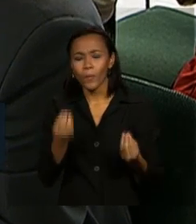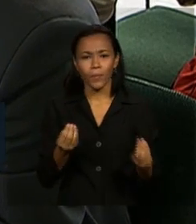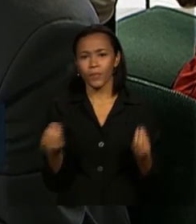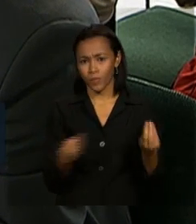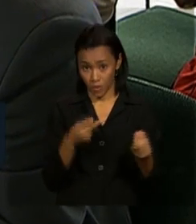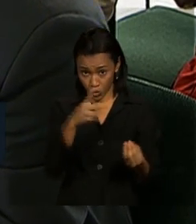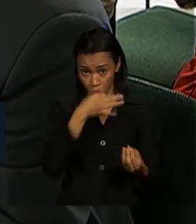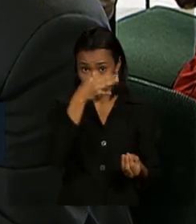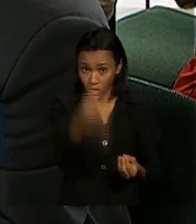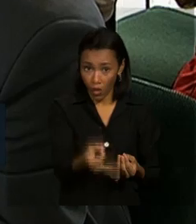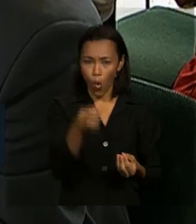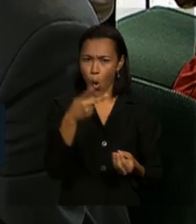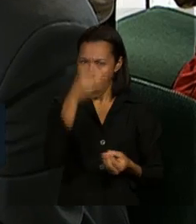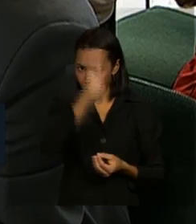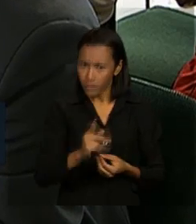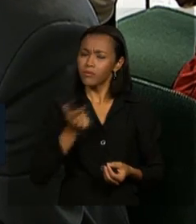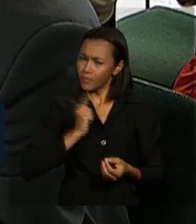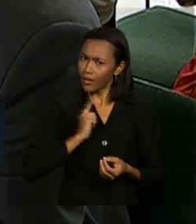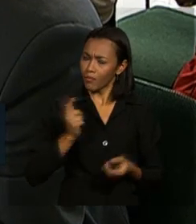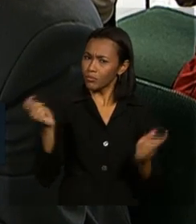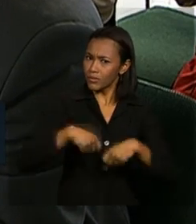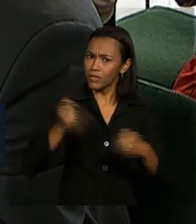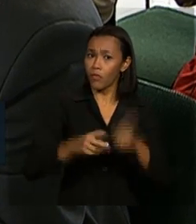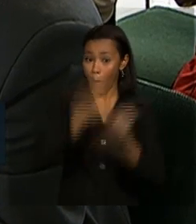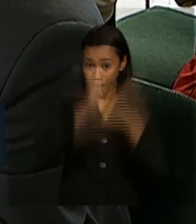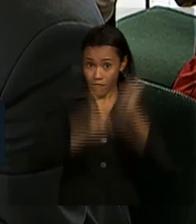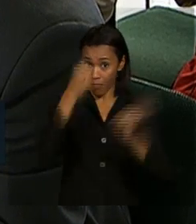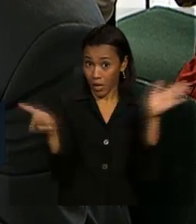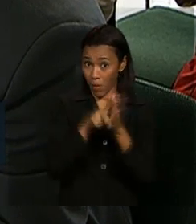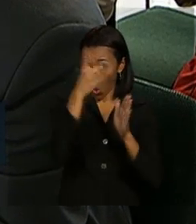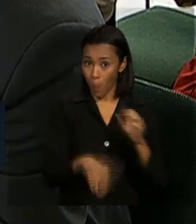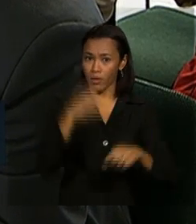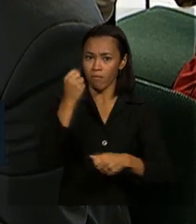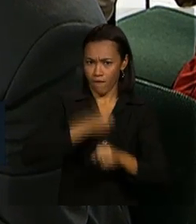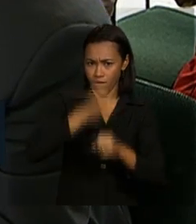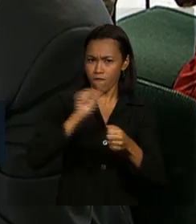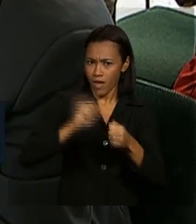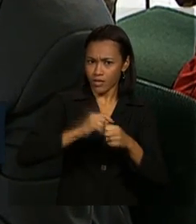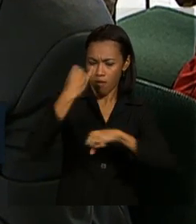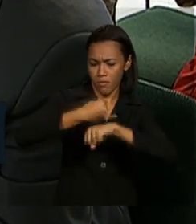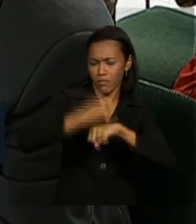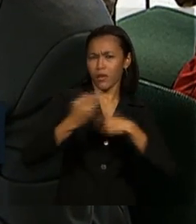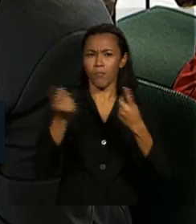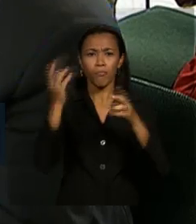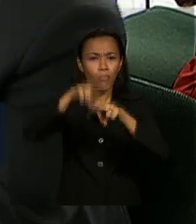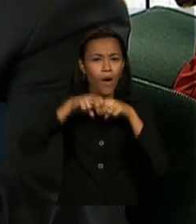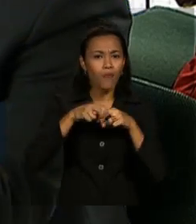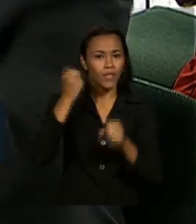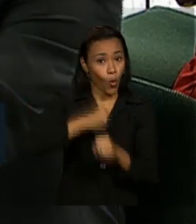na opinião do Senhor o Brasil tem condições de ter uma fábrica Nacional de Trilhos hoje por conta dos novos